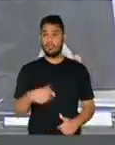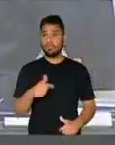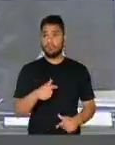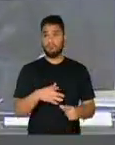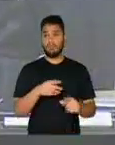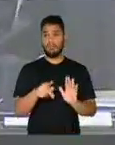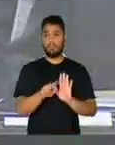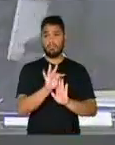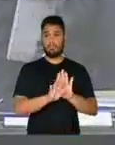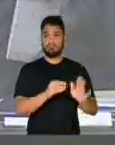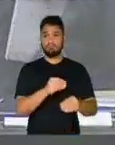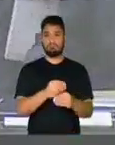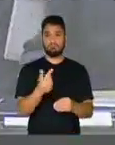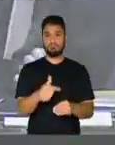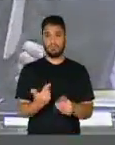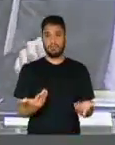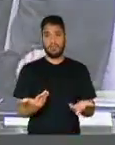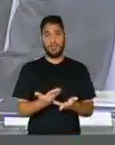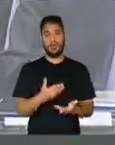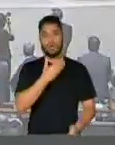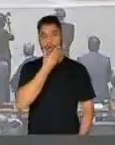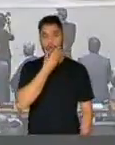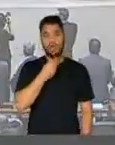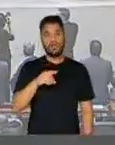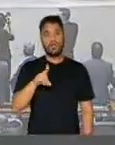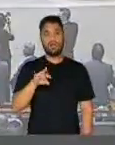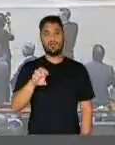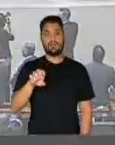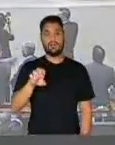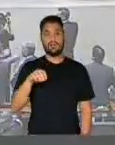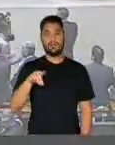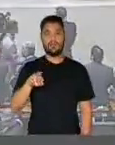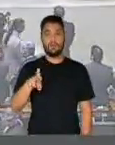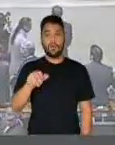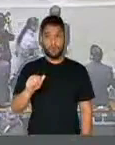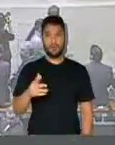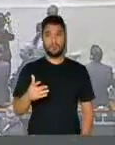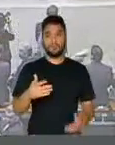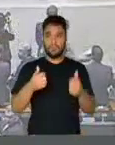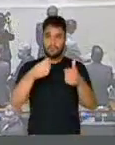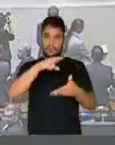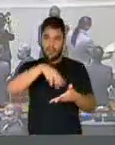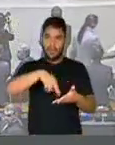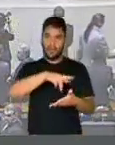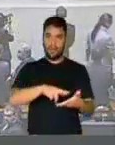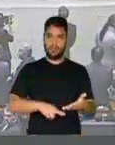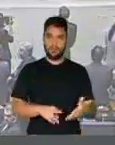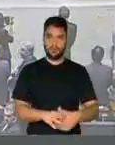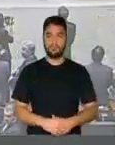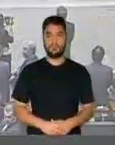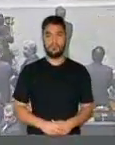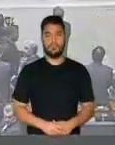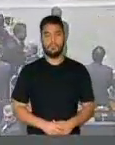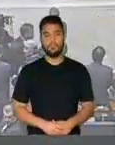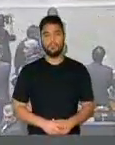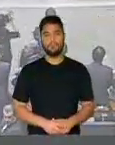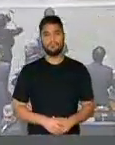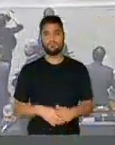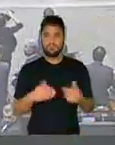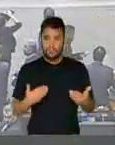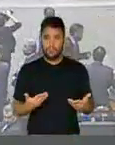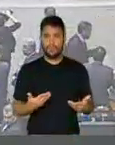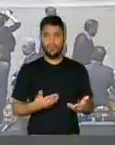Emenda. Deputado André Moura, para dar parecer. Senhor presidente, senhoras e senhores congressistas, senhor presidente,